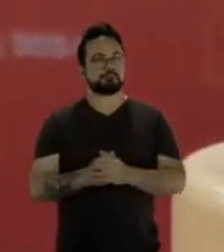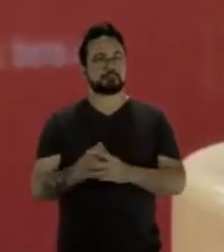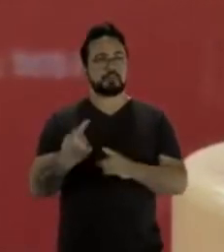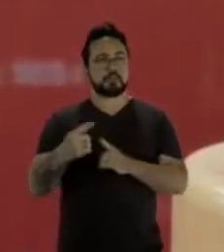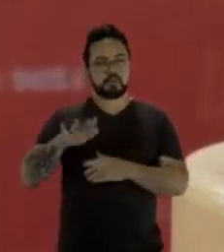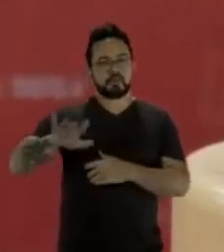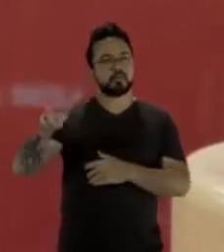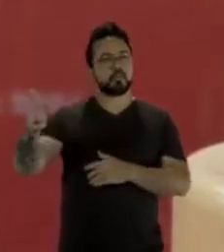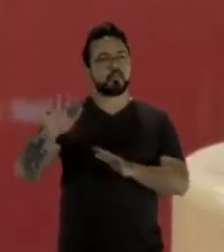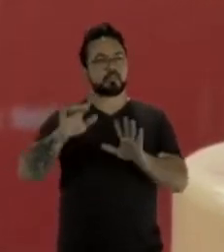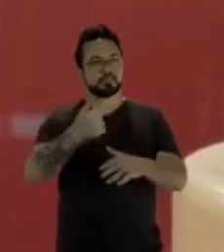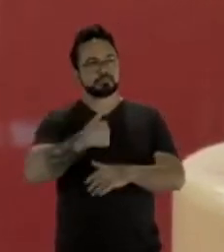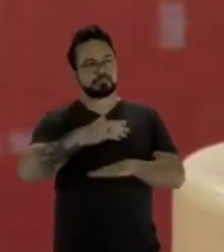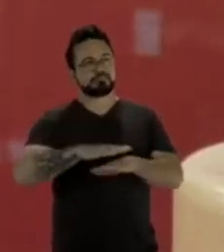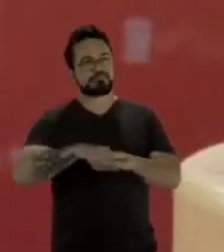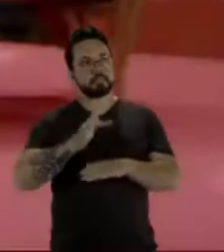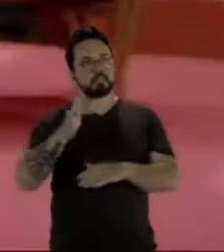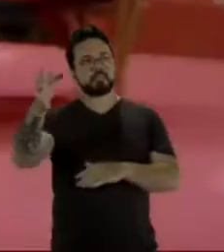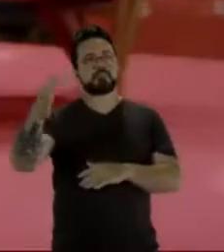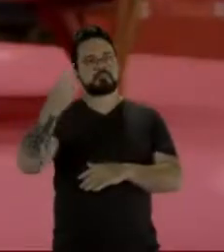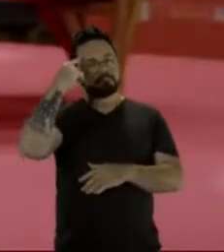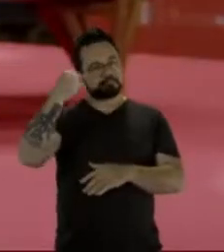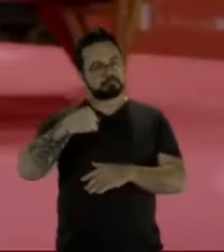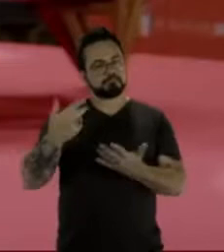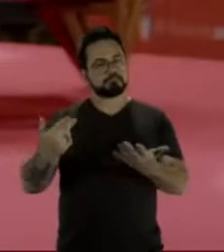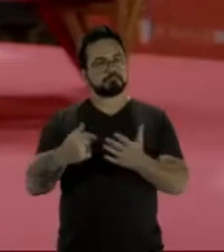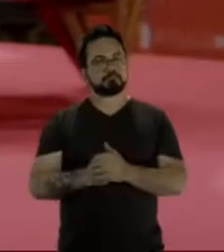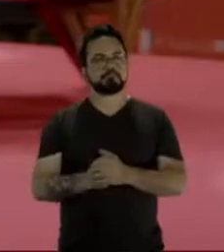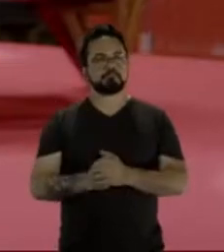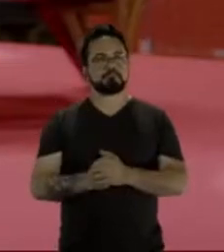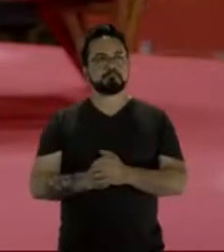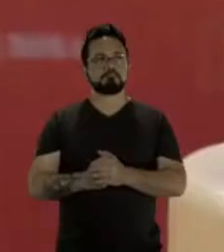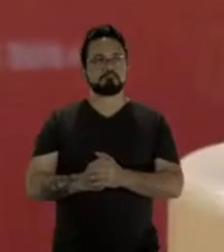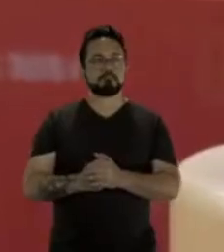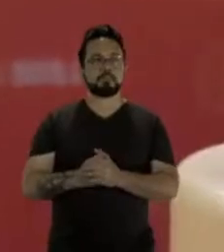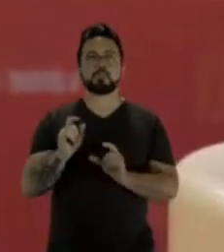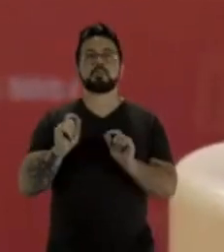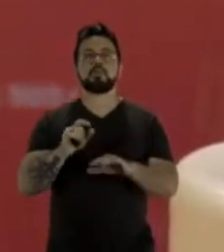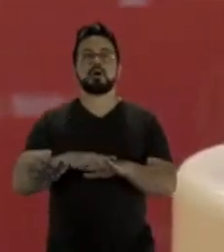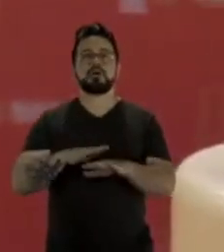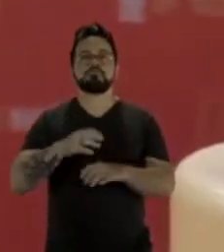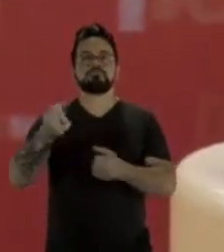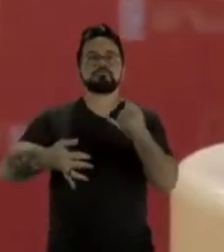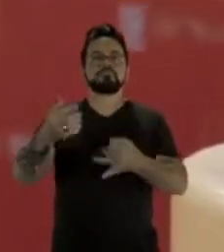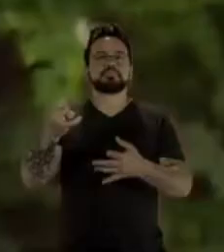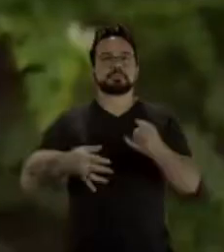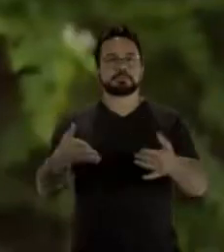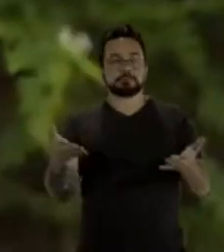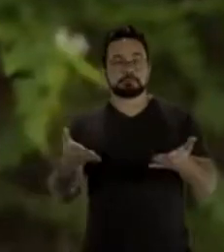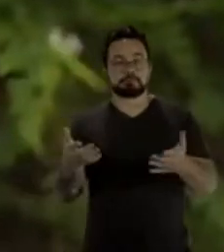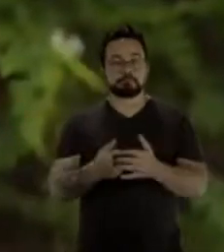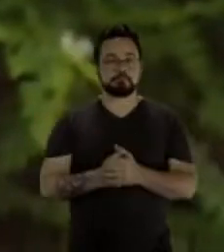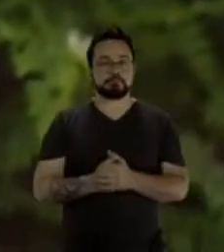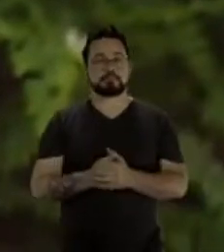outros, por nós, né? Pelo futuro. Então, eu acho que é muito o que a gente tem dito hoje em dia, assim, para começar. É